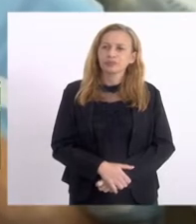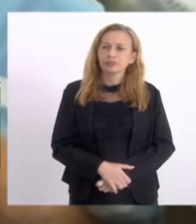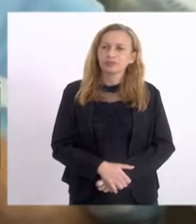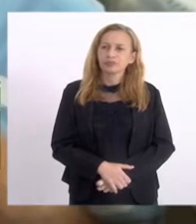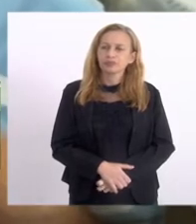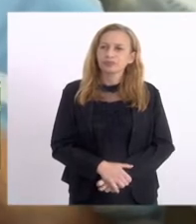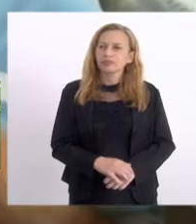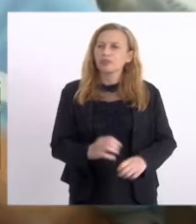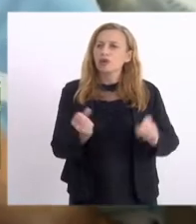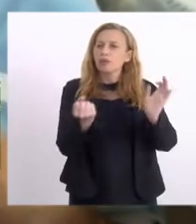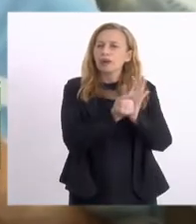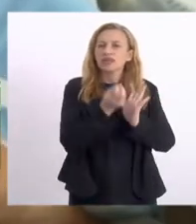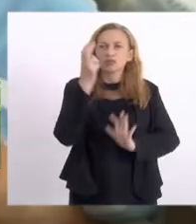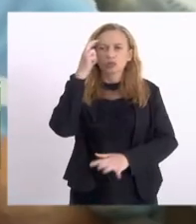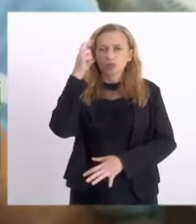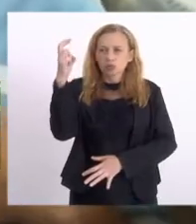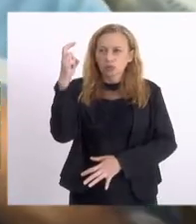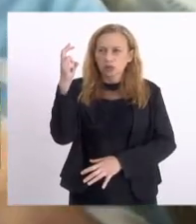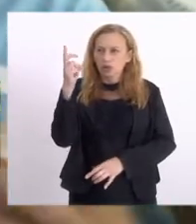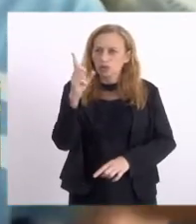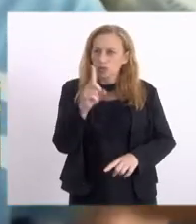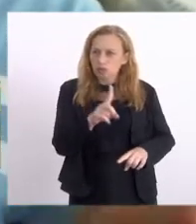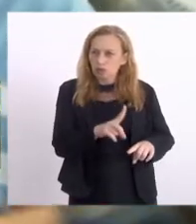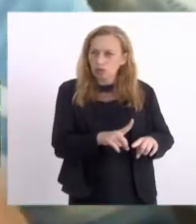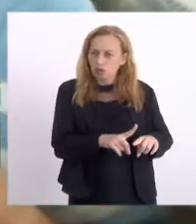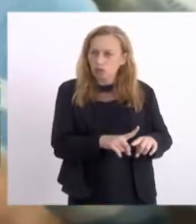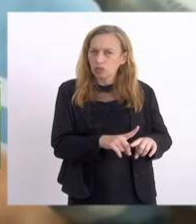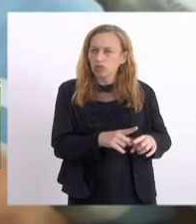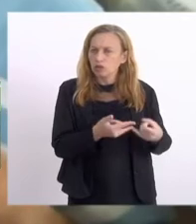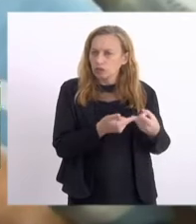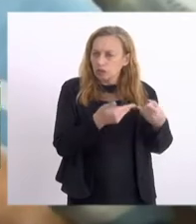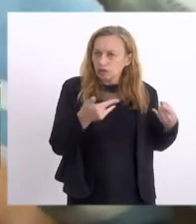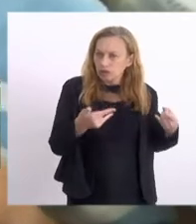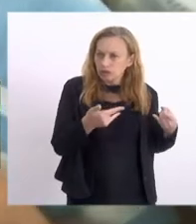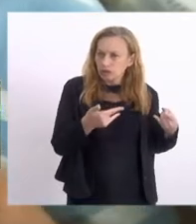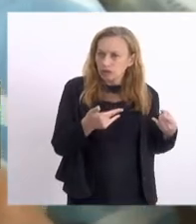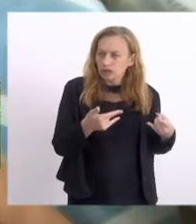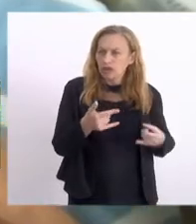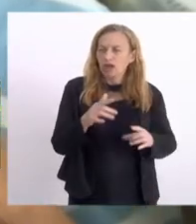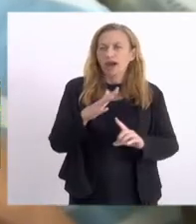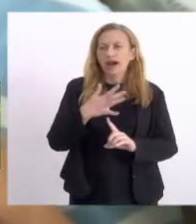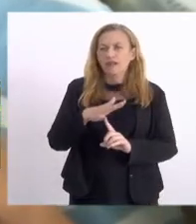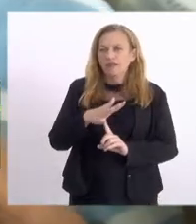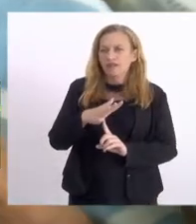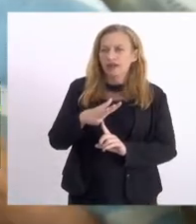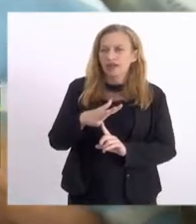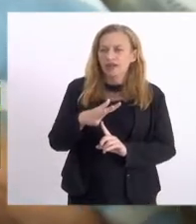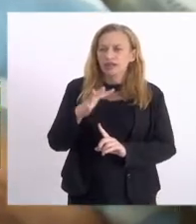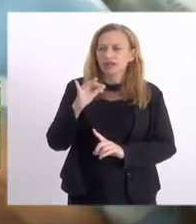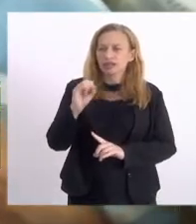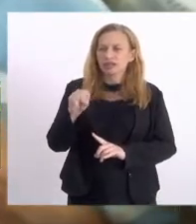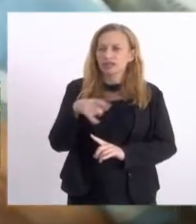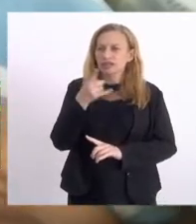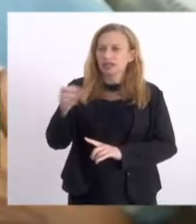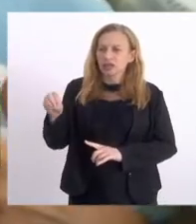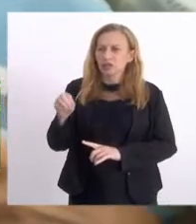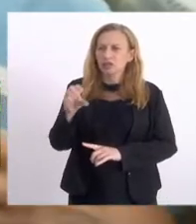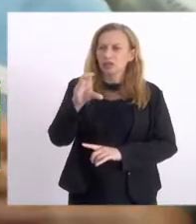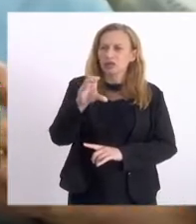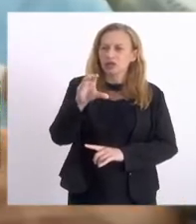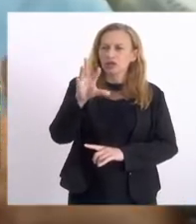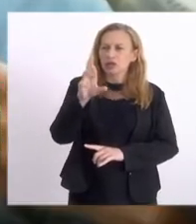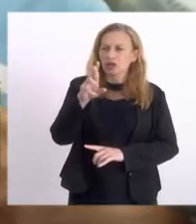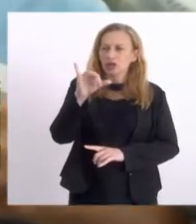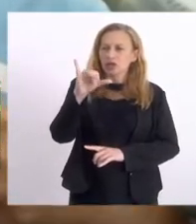como patrimônio cultural e material, como já ocorreu, a Feira de São Cristóvão, eu